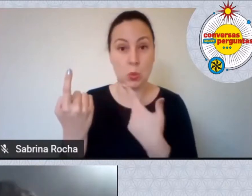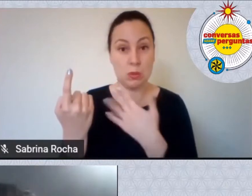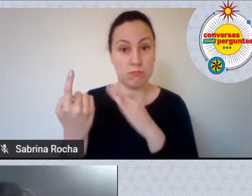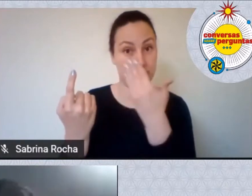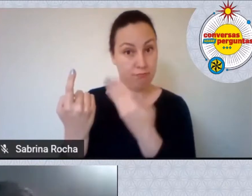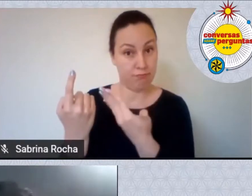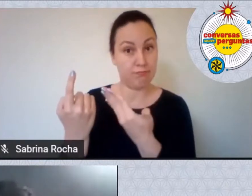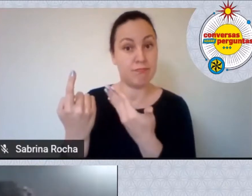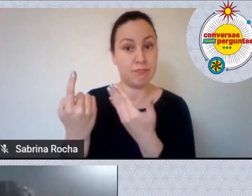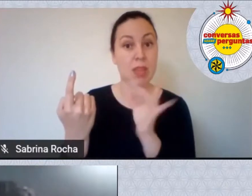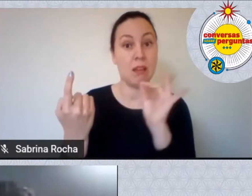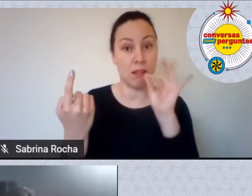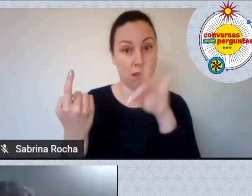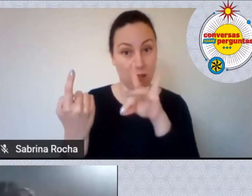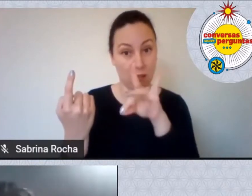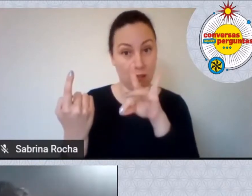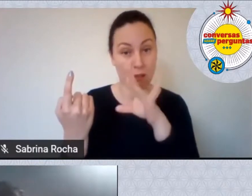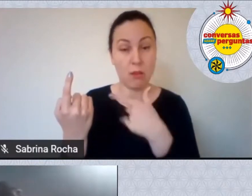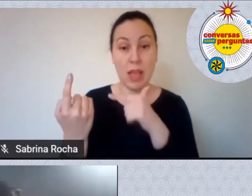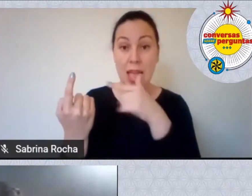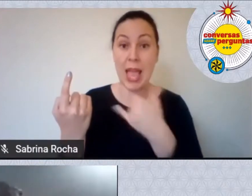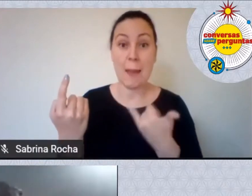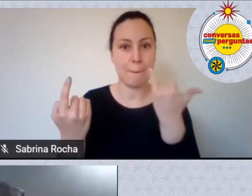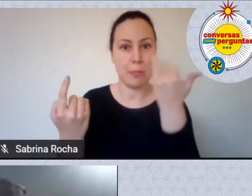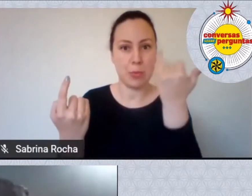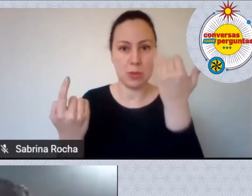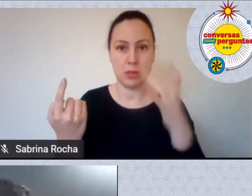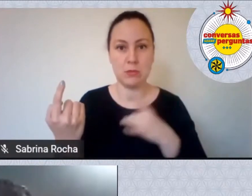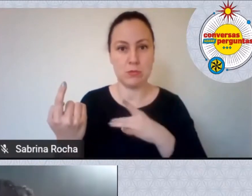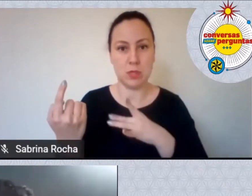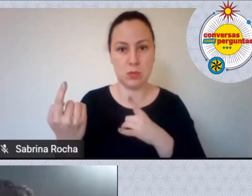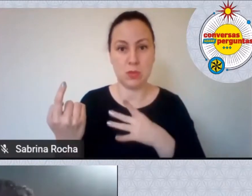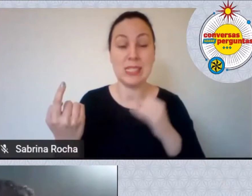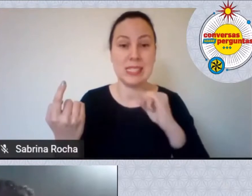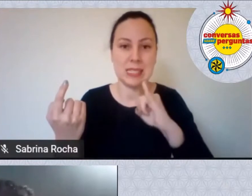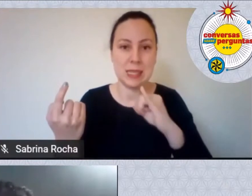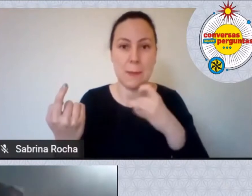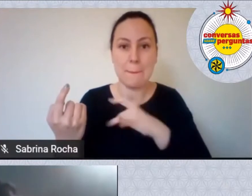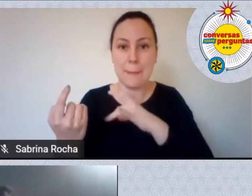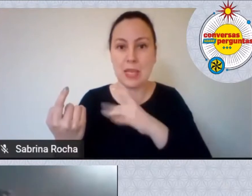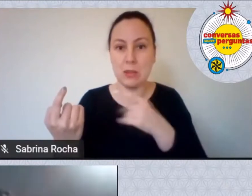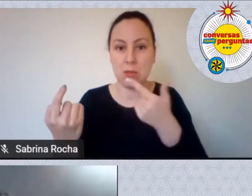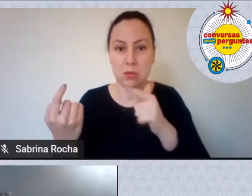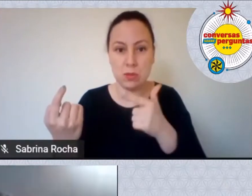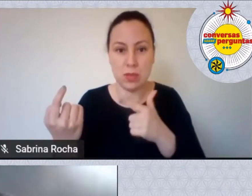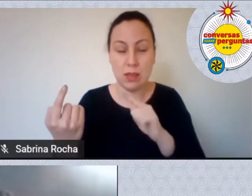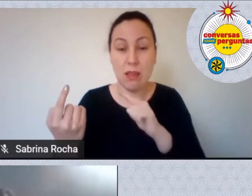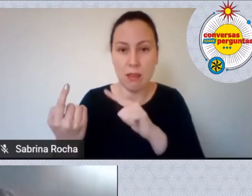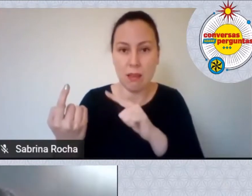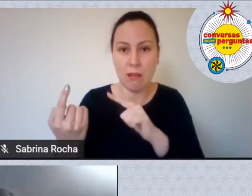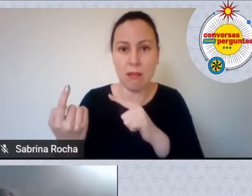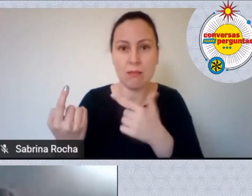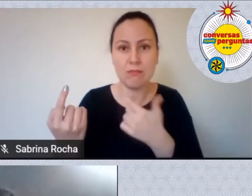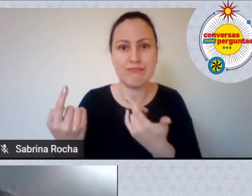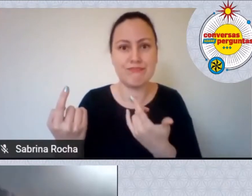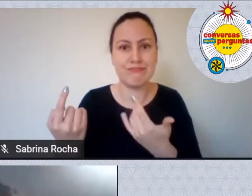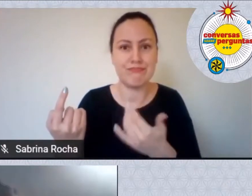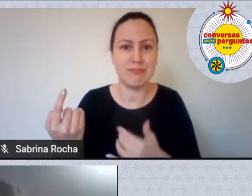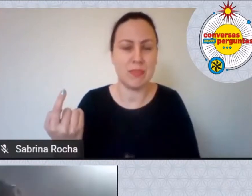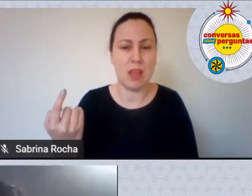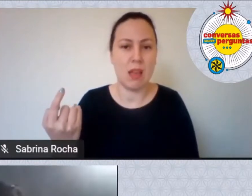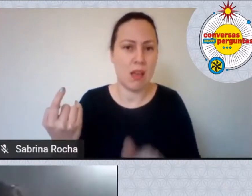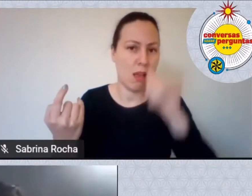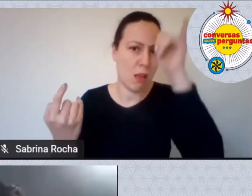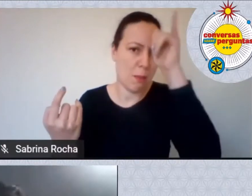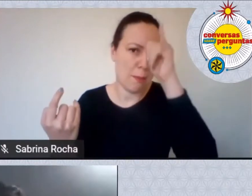muito importante poder ter medo. Pessoa que não é capaz de ter medo, ela é um tolo. Ela é um desavisado, ela é uma pessoa